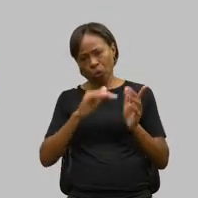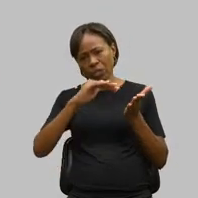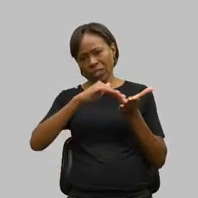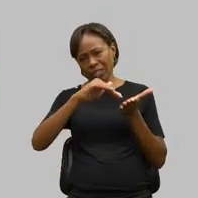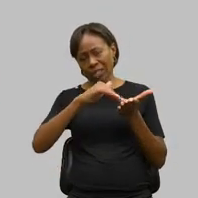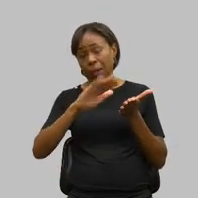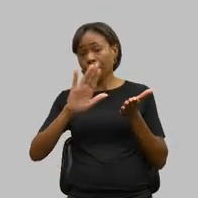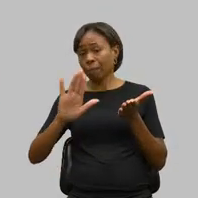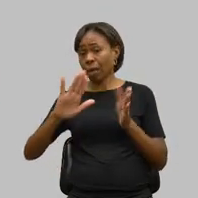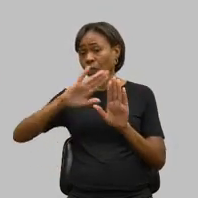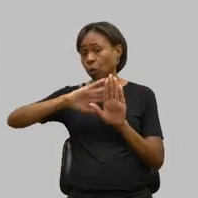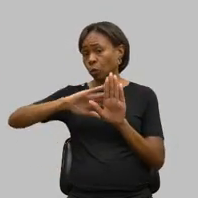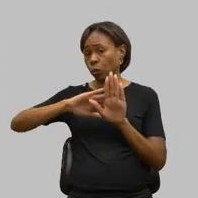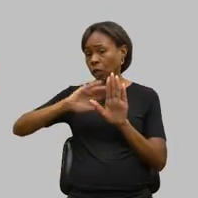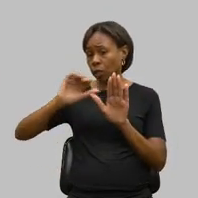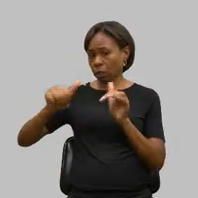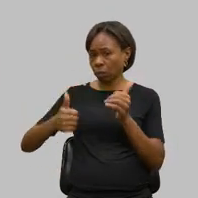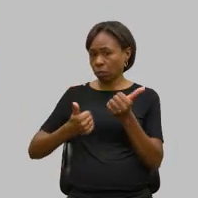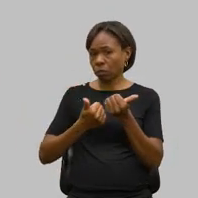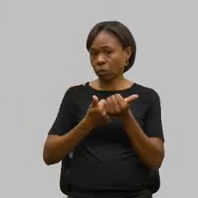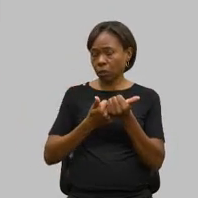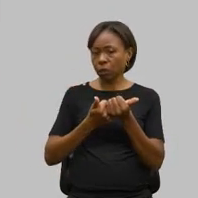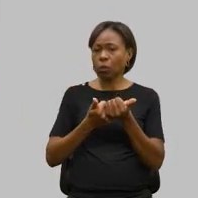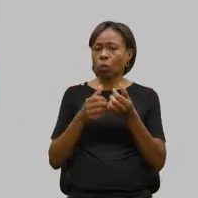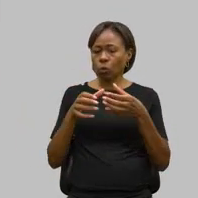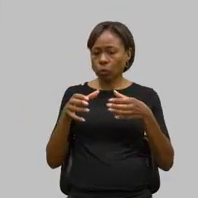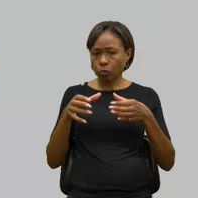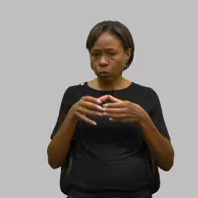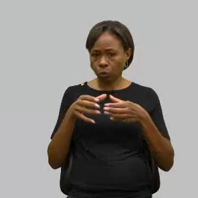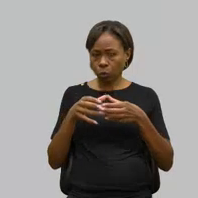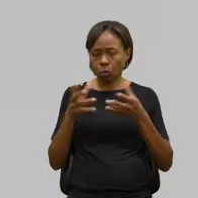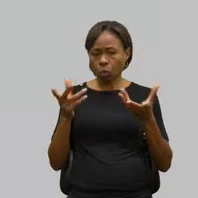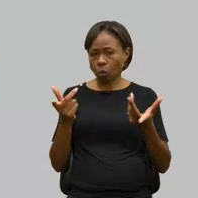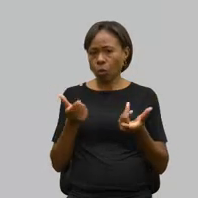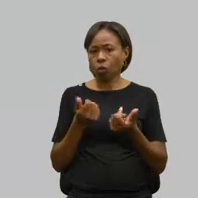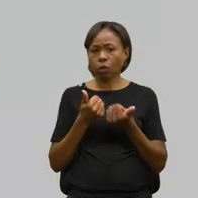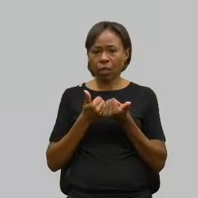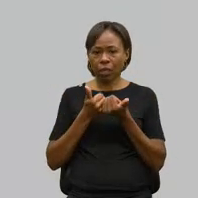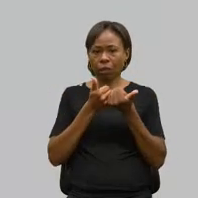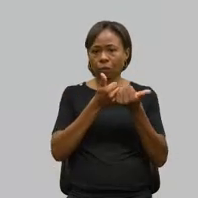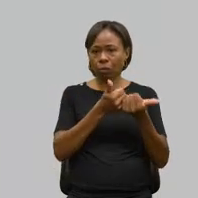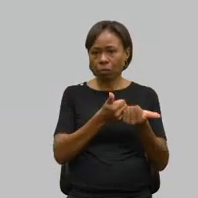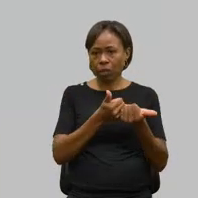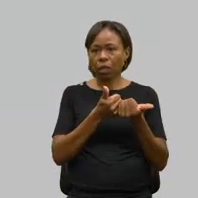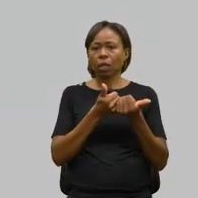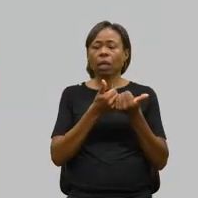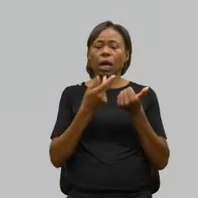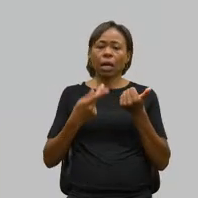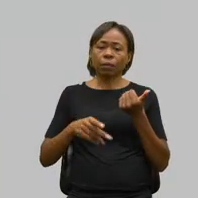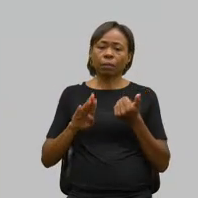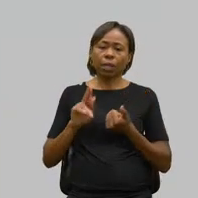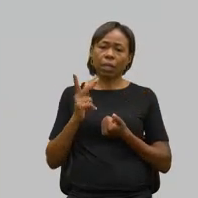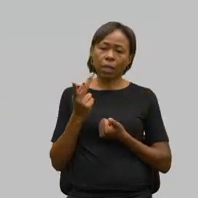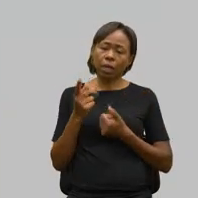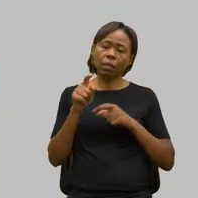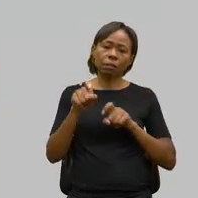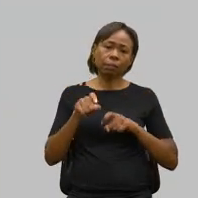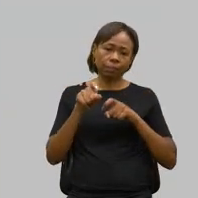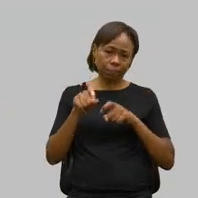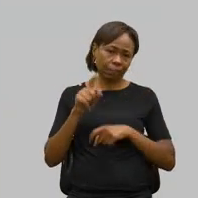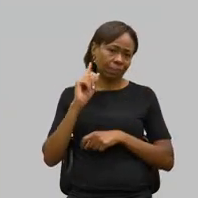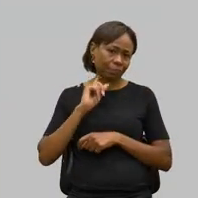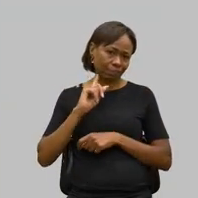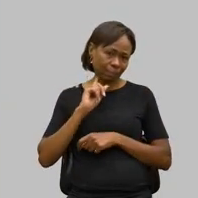lado, tem uma equipe fantástica que o acompanha, tanto aqui em Belo Horizonte, na cidade administrativa, mas também no interior do estado de Minas Gerais, dando